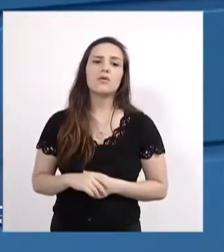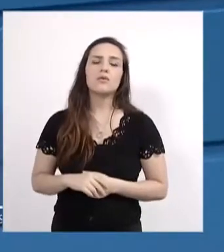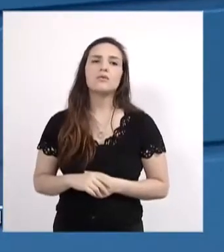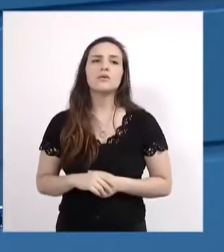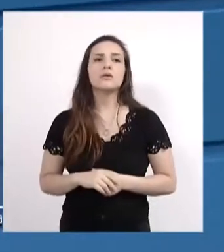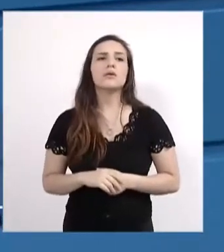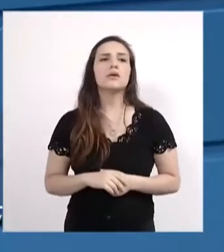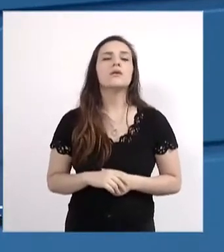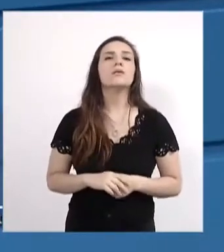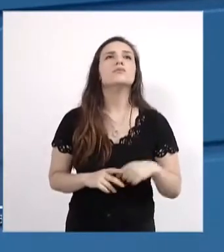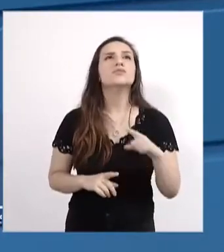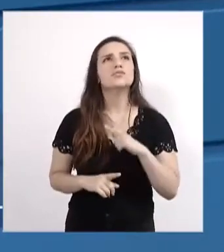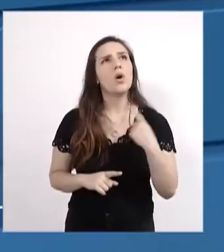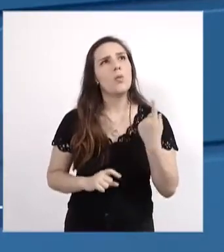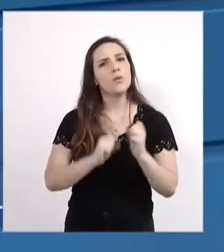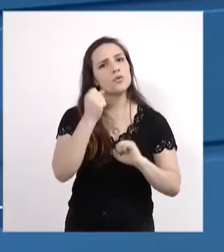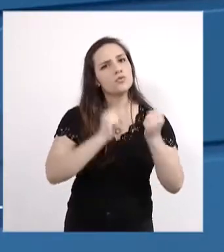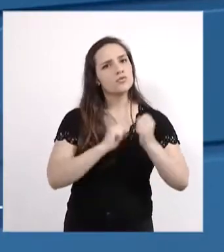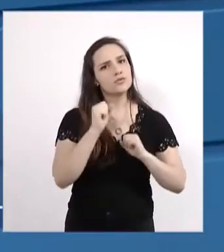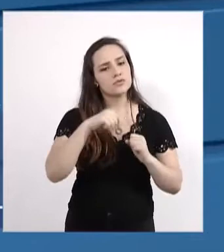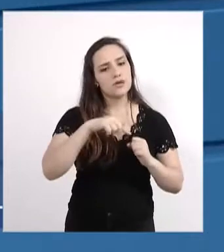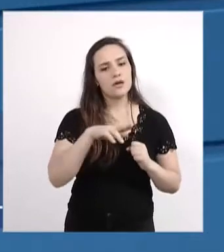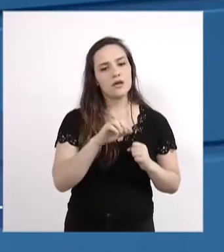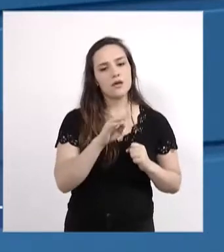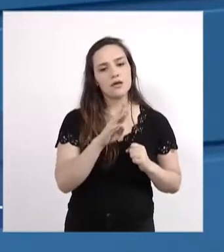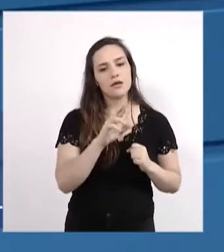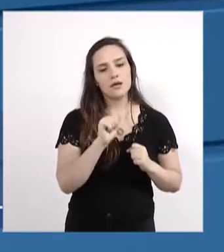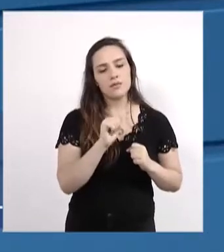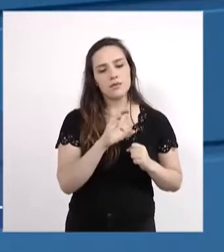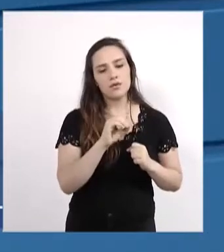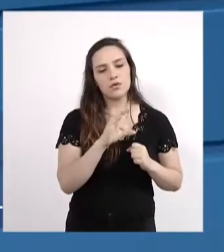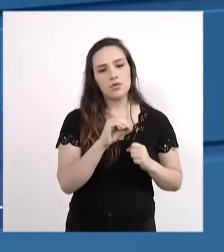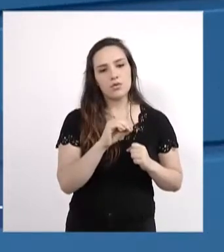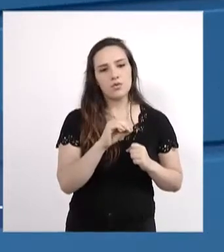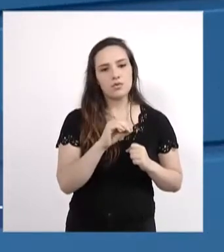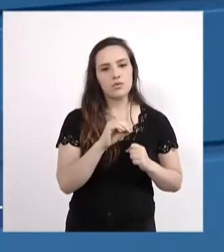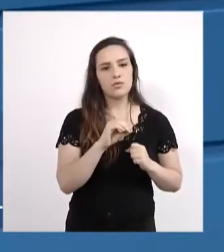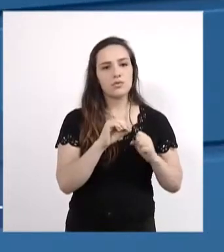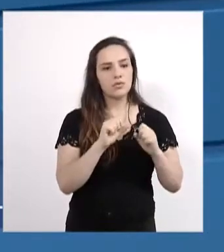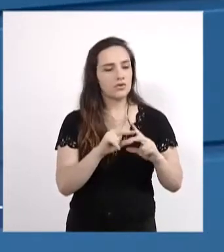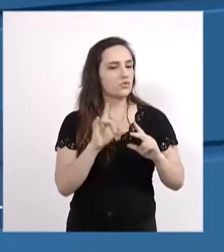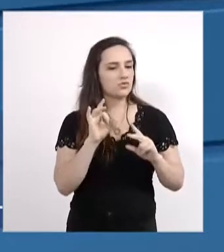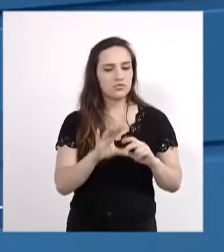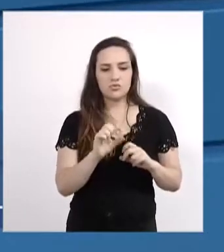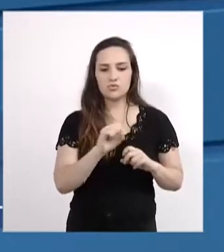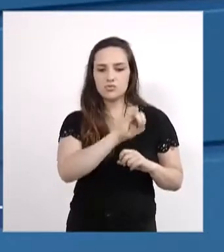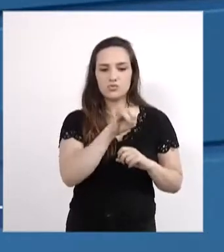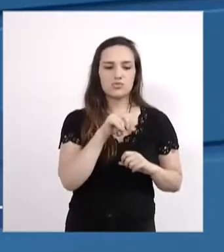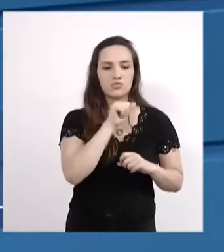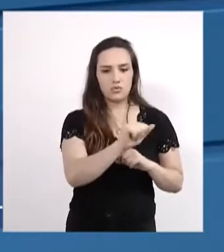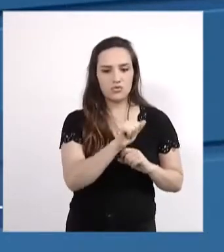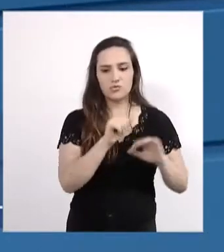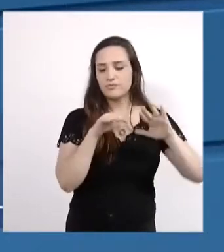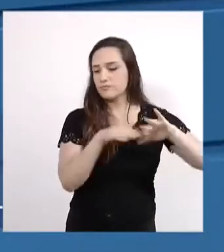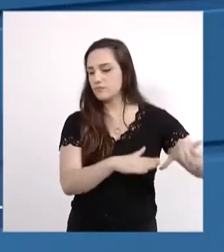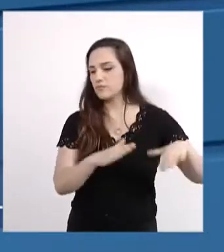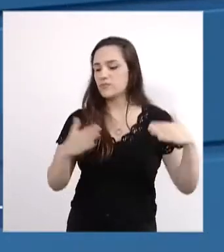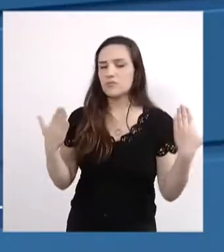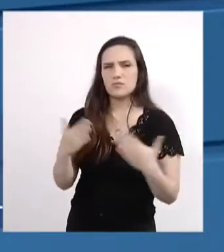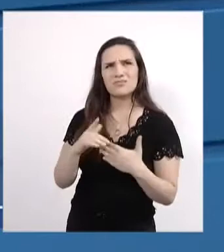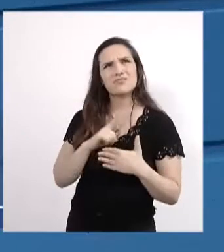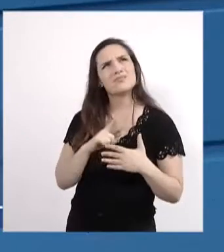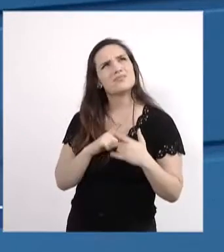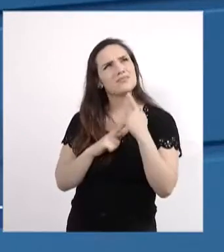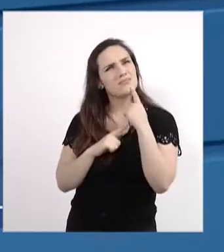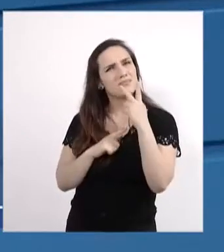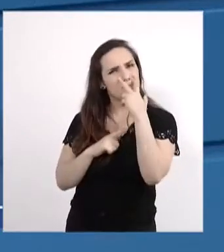uma em Quebra-Coco, faliu, toda a terra aí está em soja agora, ou na pecuária. E tem, acho que,